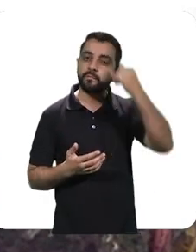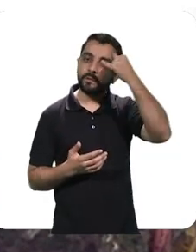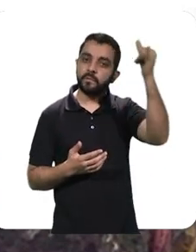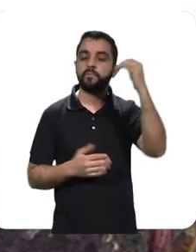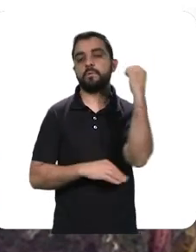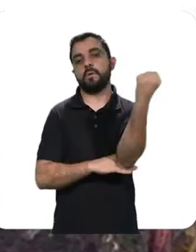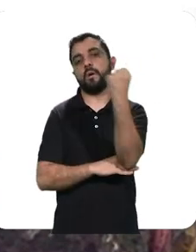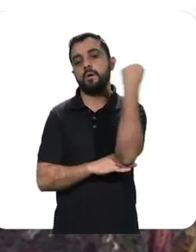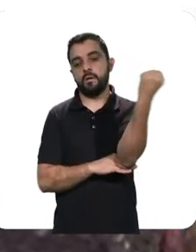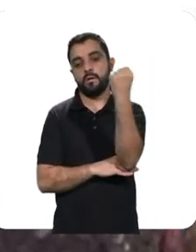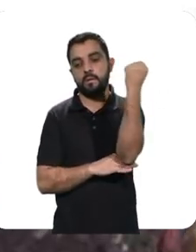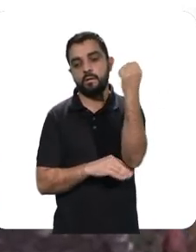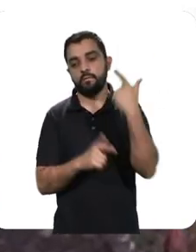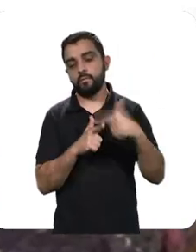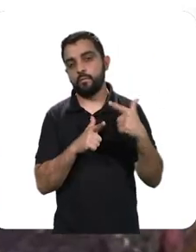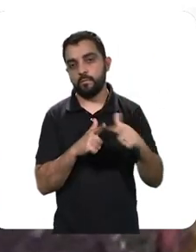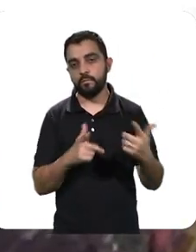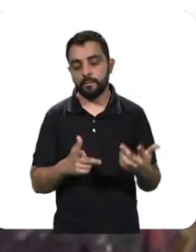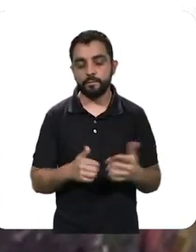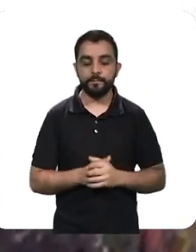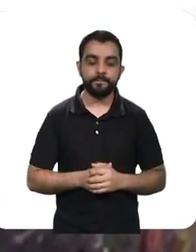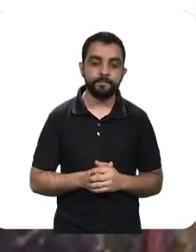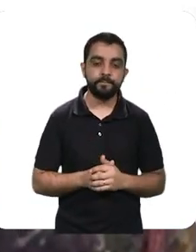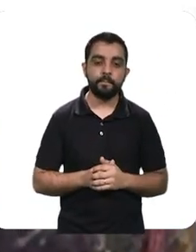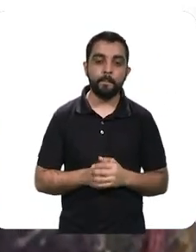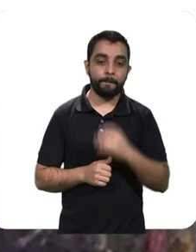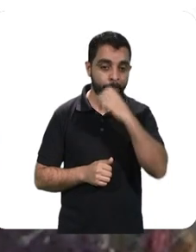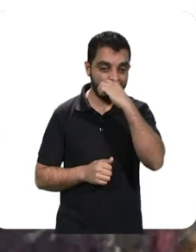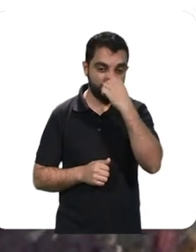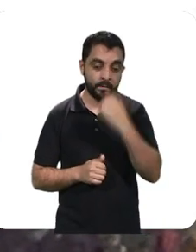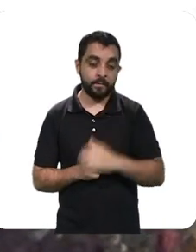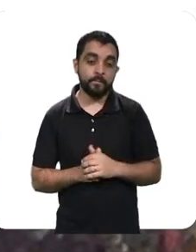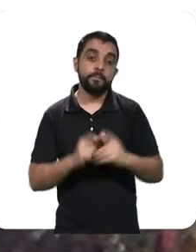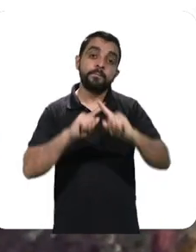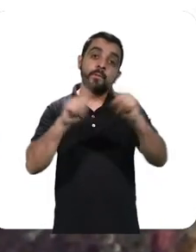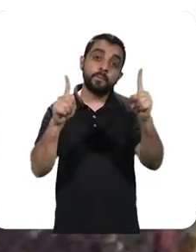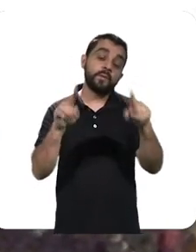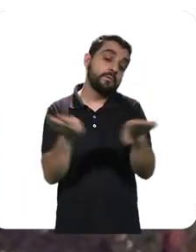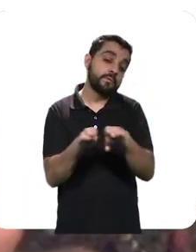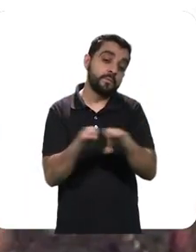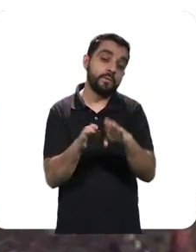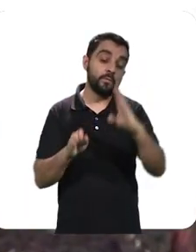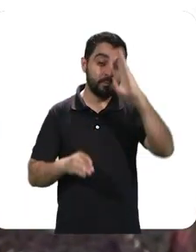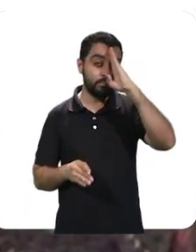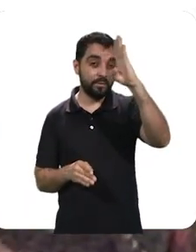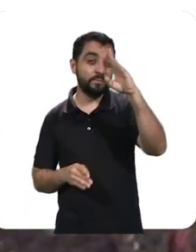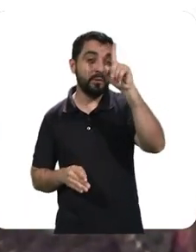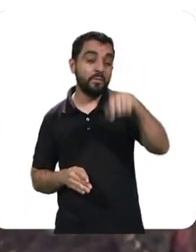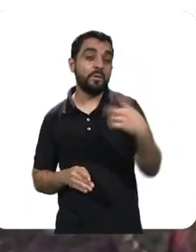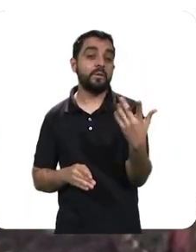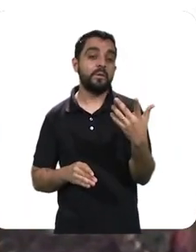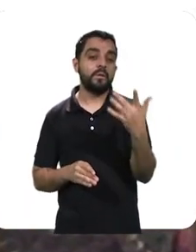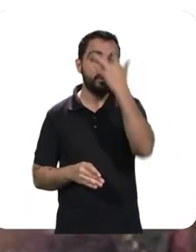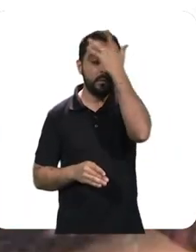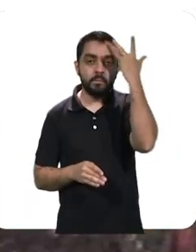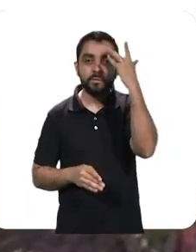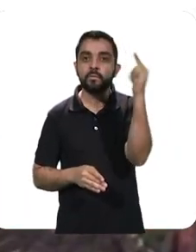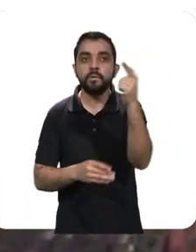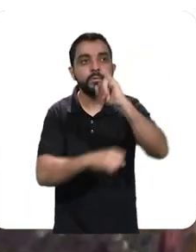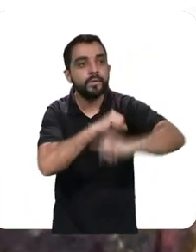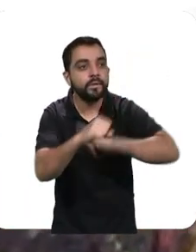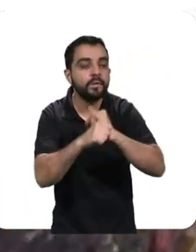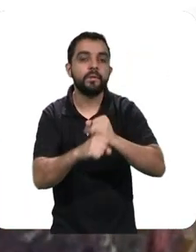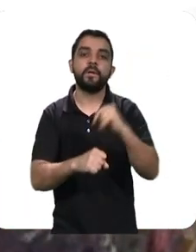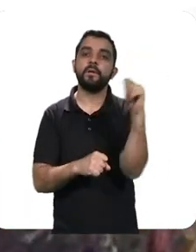não tenha um quadro ou tenha agravado o seu sofrimento mental. Mas a gente tem um problema da população que não tem